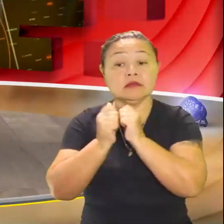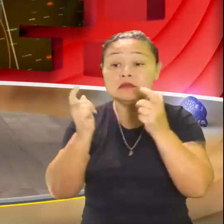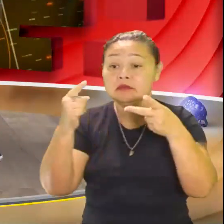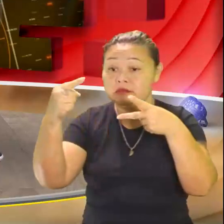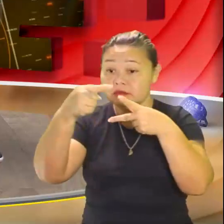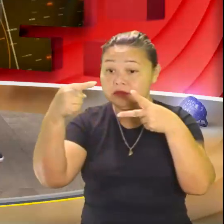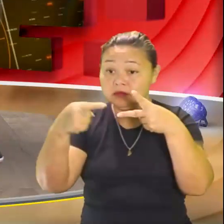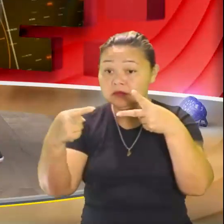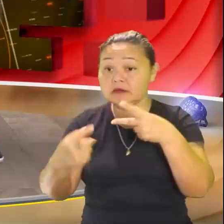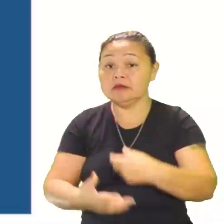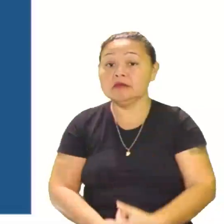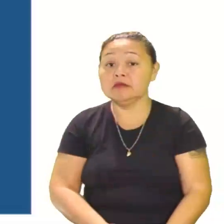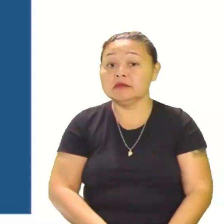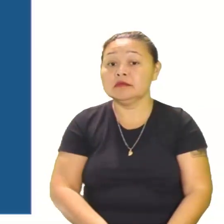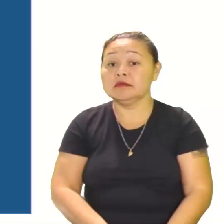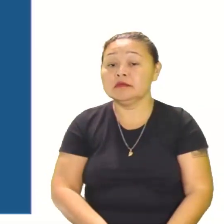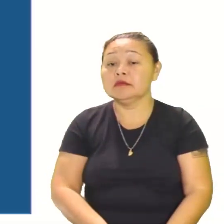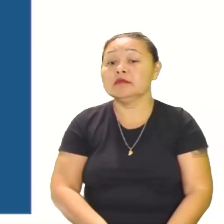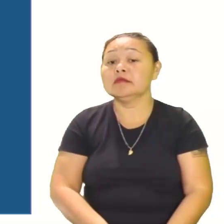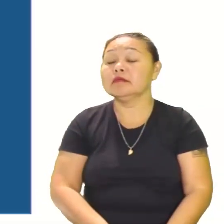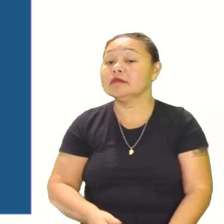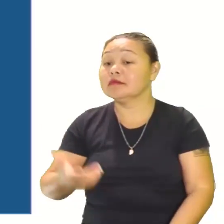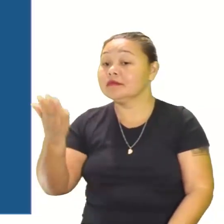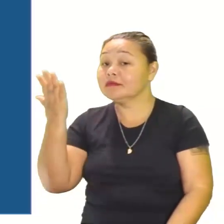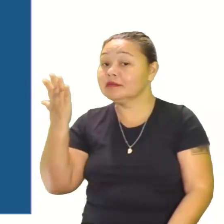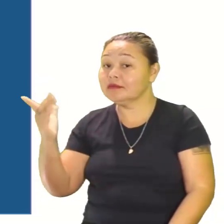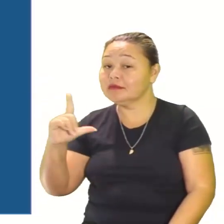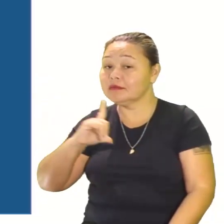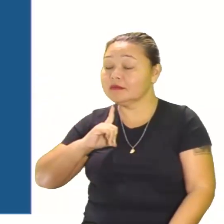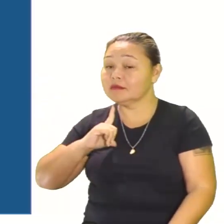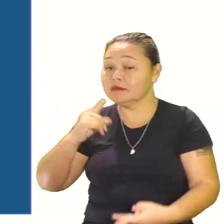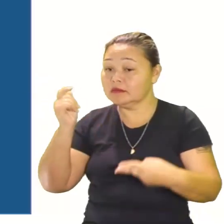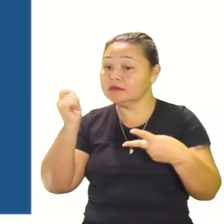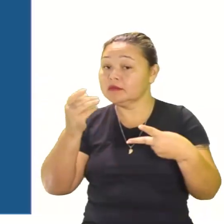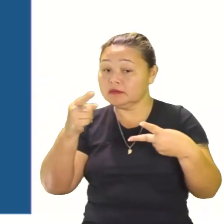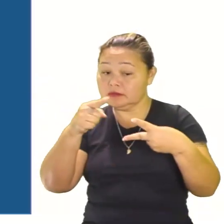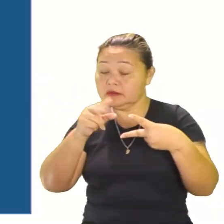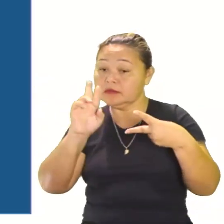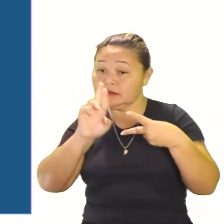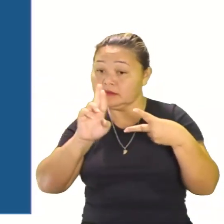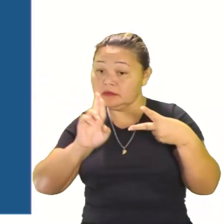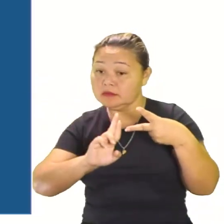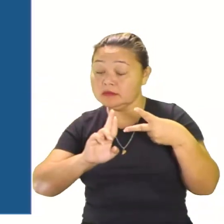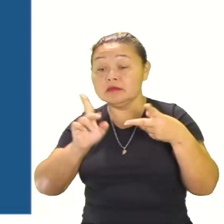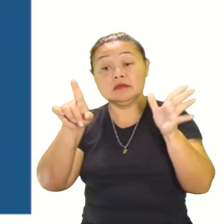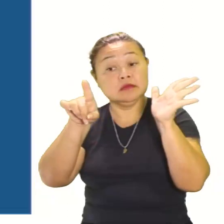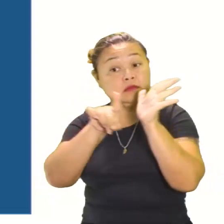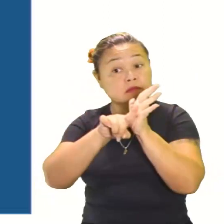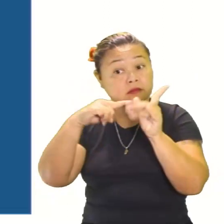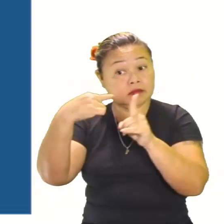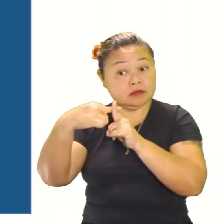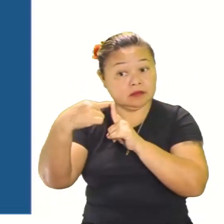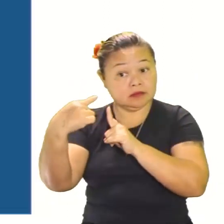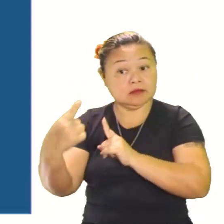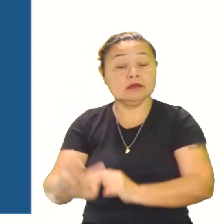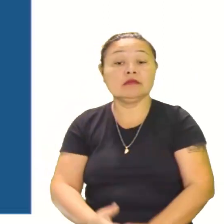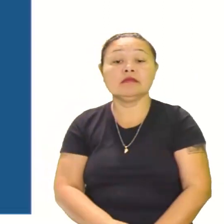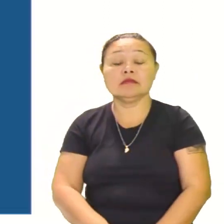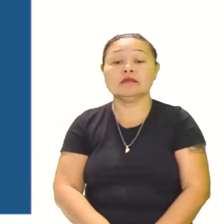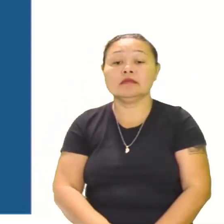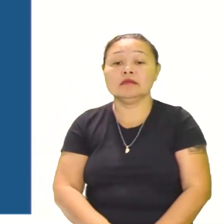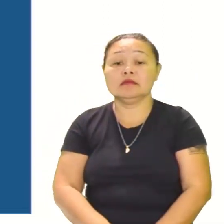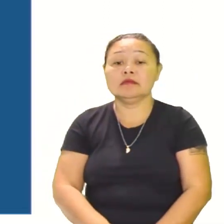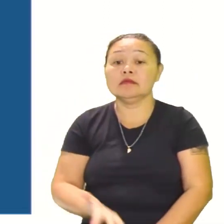as duas possibilidades. Vamos resolvendo? Vamos lá, então. Temos uma possibilidade positiva e outra negativa,